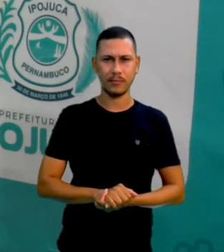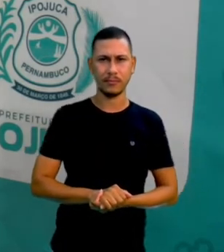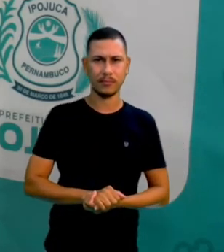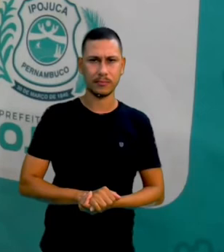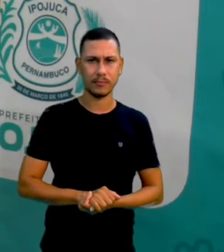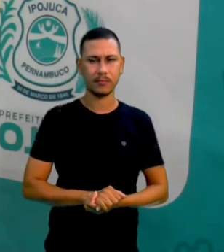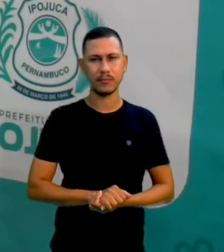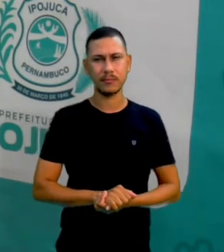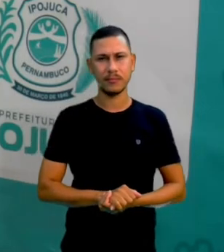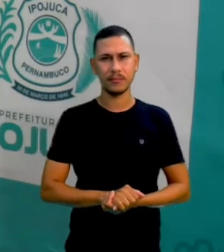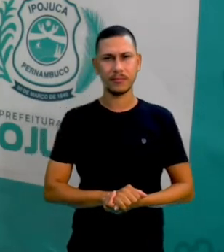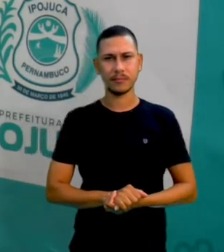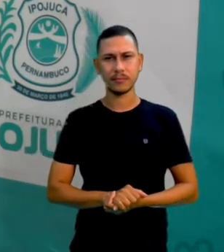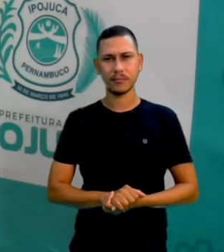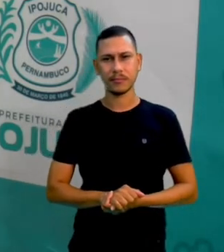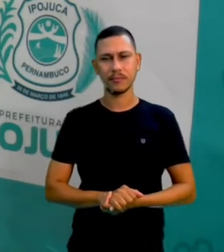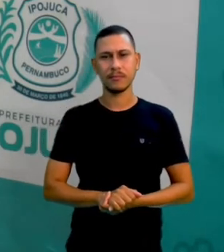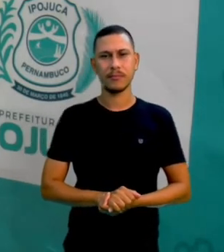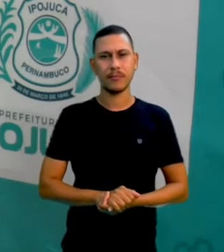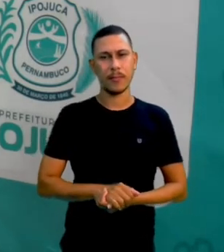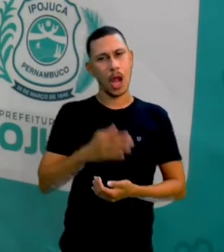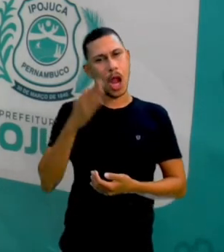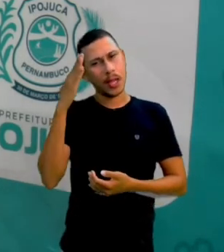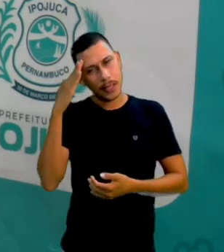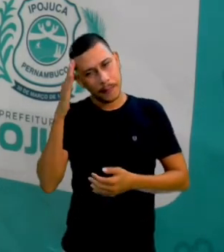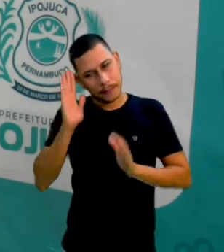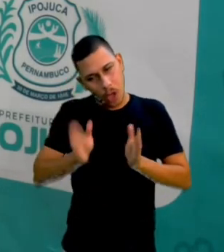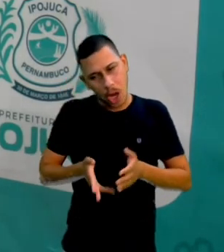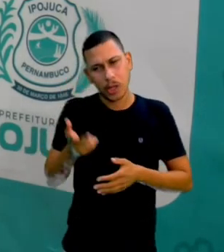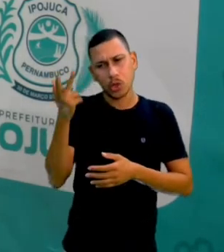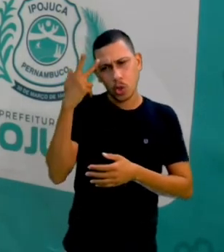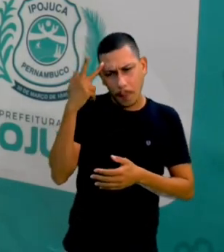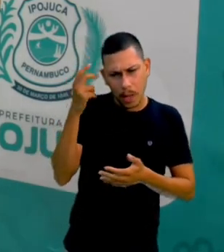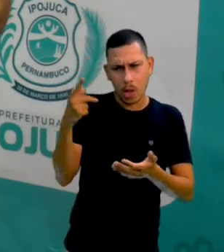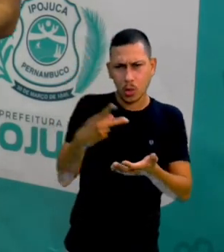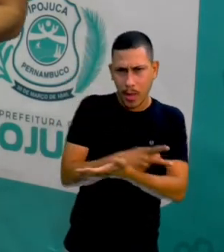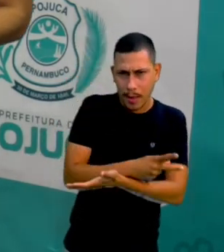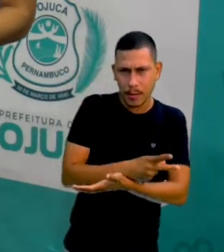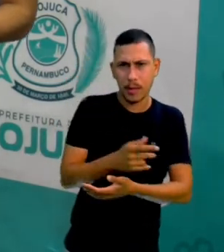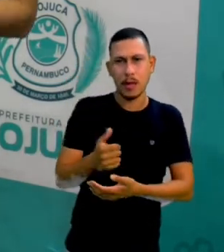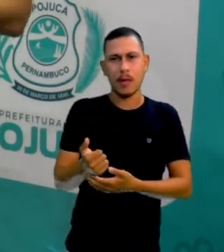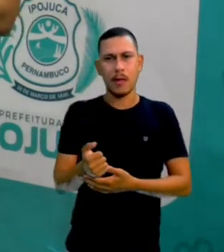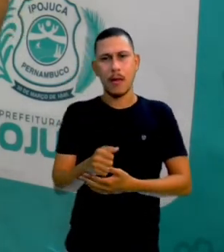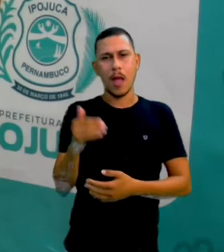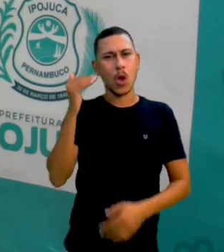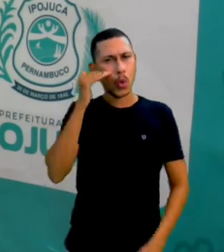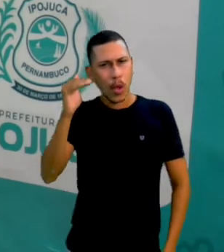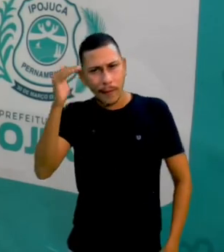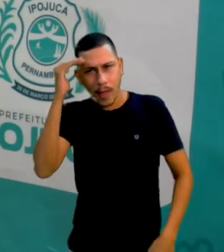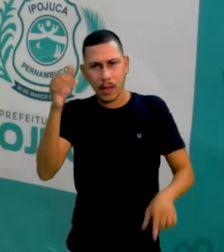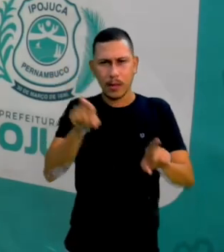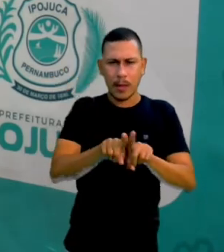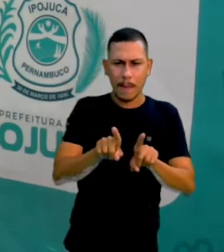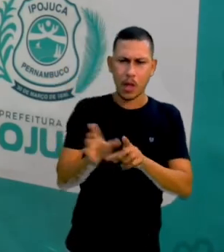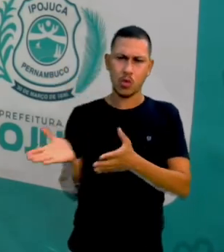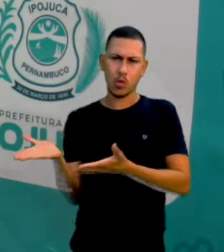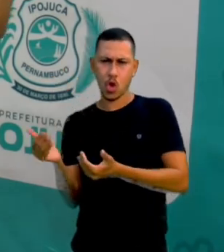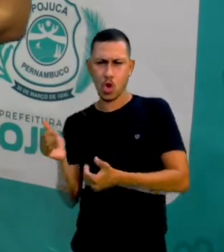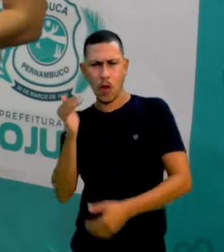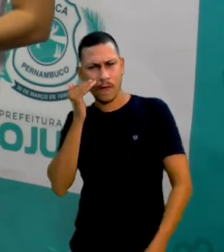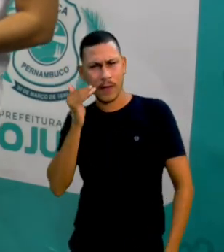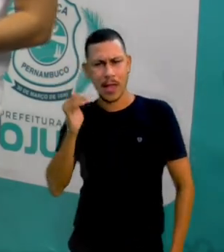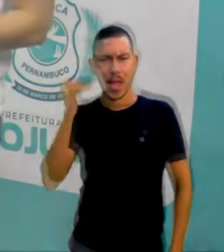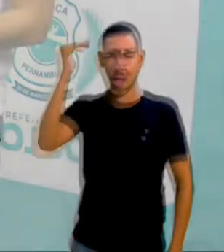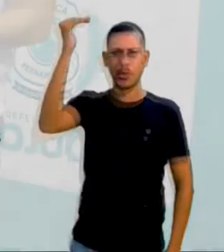tá? Como a gente já viu, é muito comum, né, entre os adolescentes e os jovens